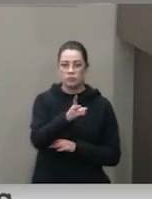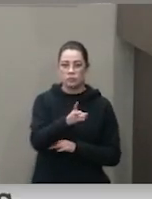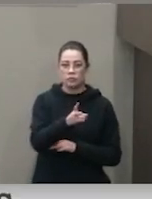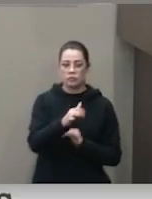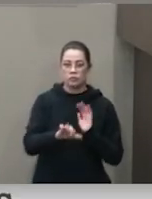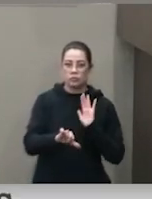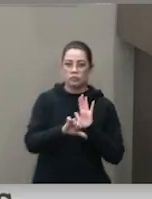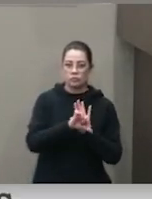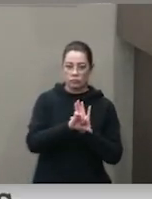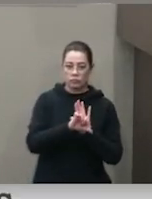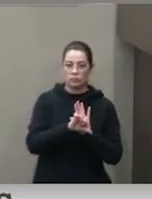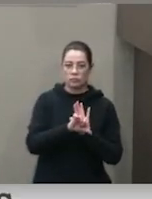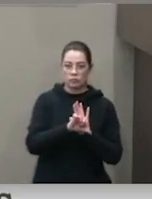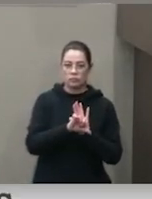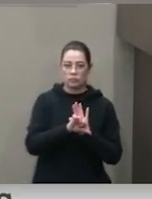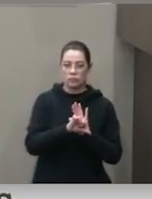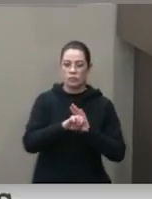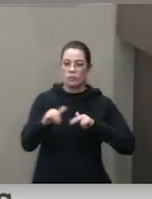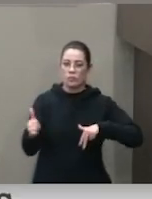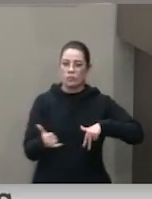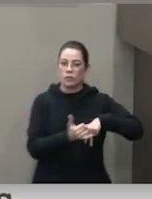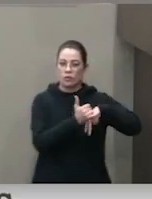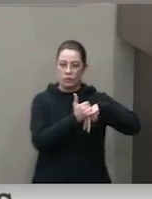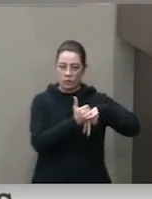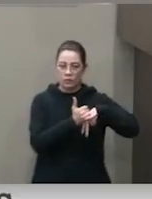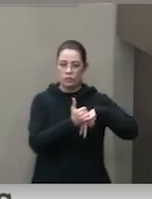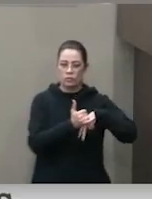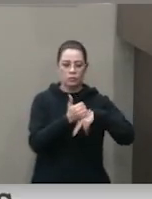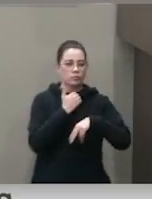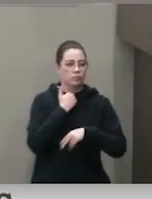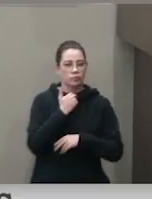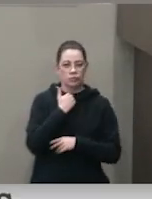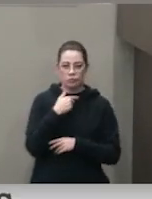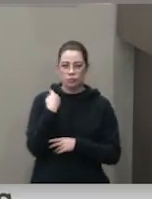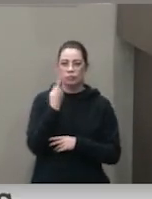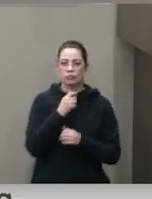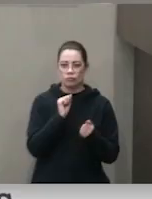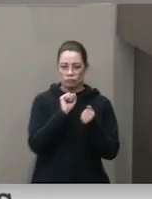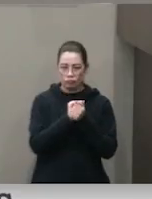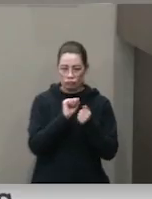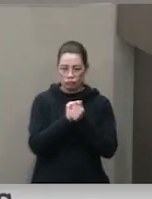sendo vítima desses criminosos que estão aí. Vamos juntos e juntos